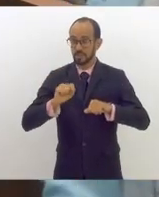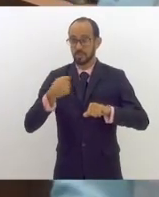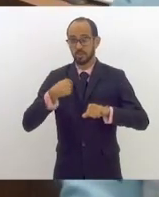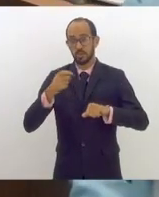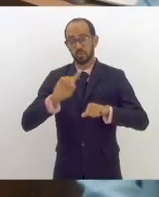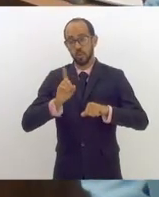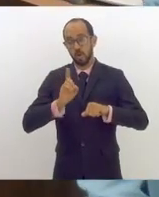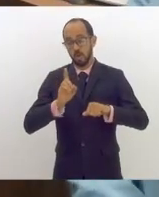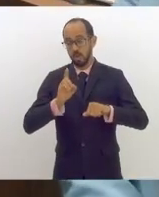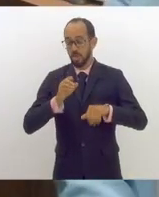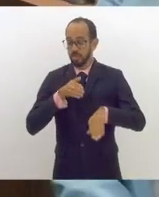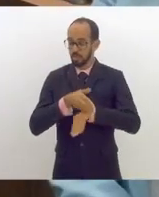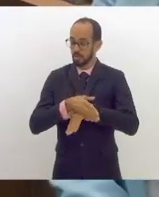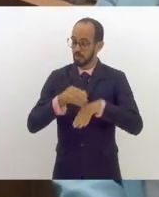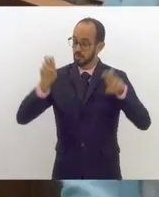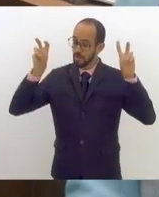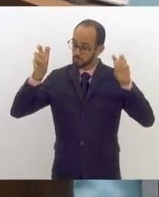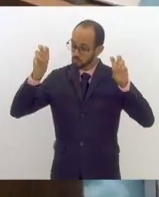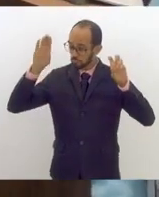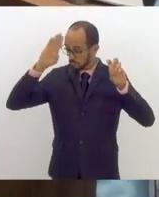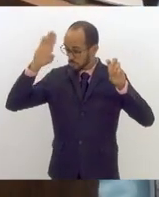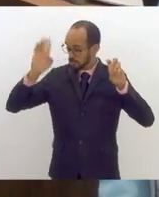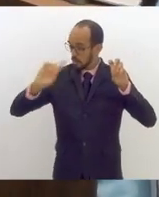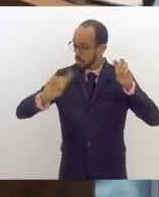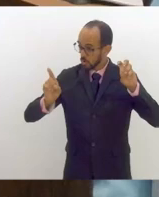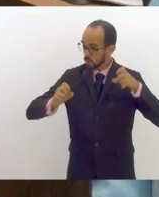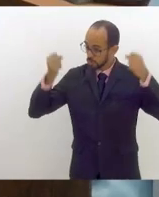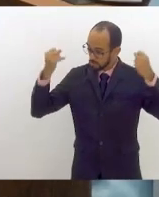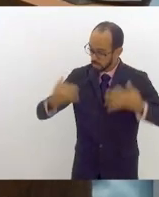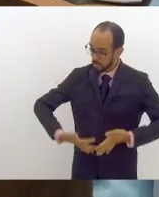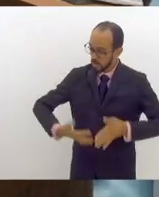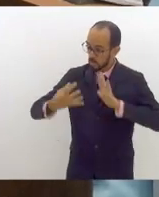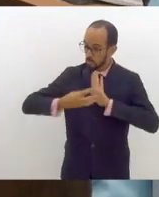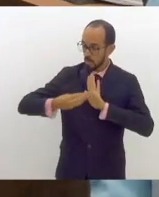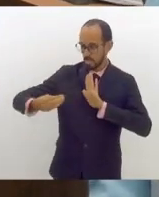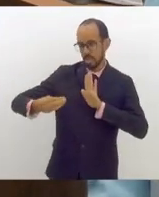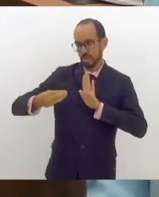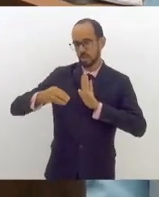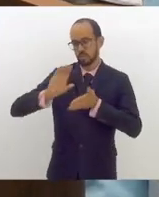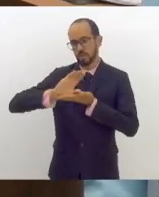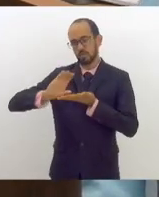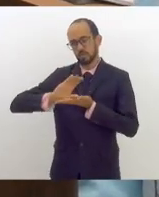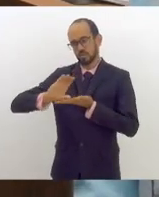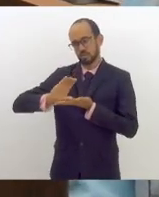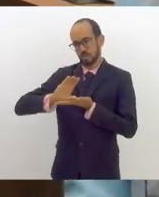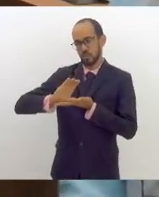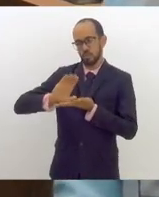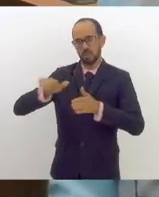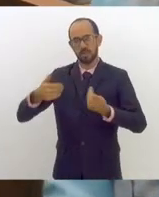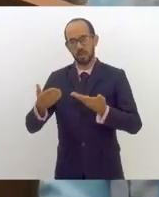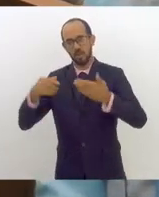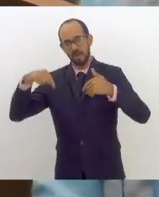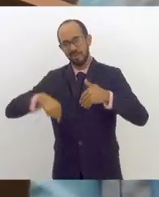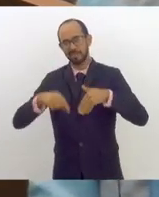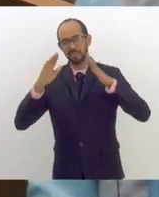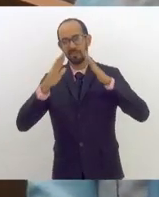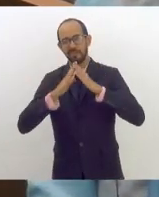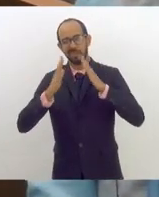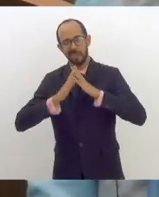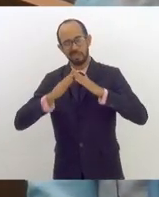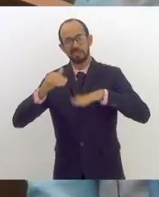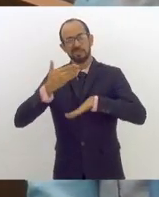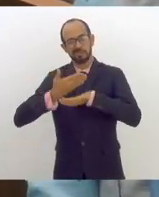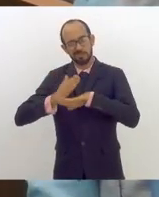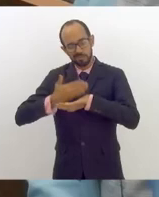não tô entrando no mérito tô entrando na forma da constitucional é uma casa da do exercício daquilo que eu mais prezo